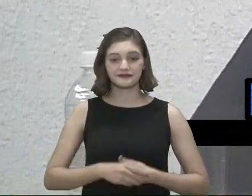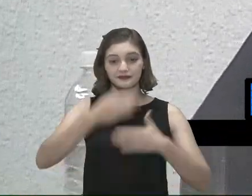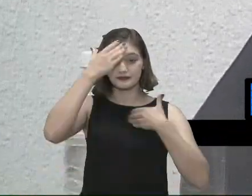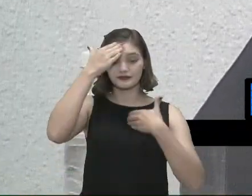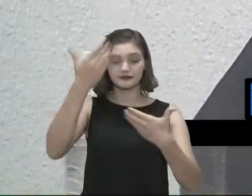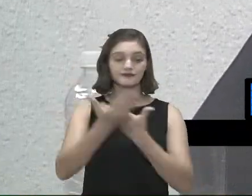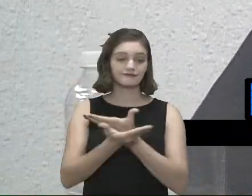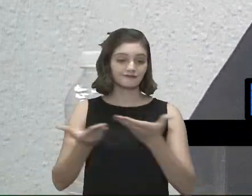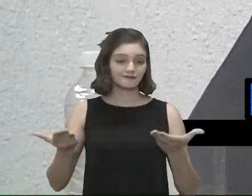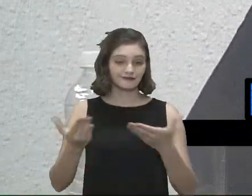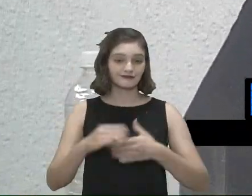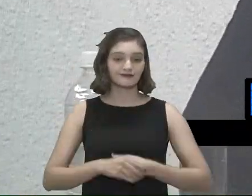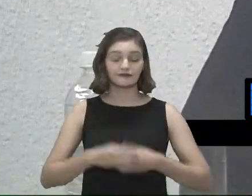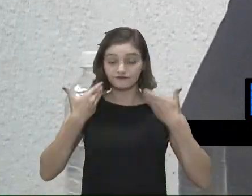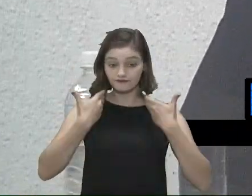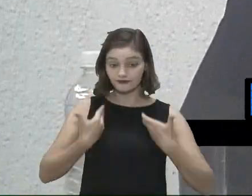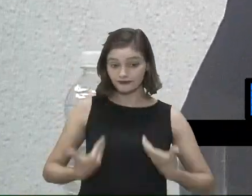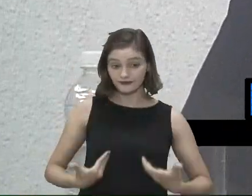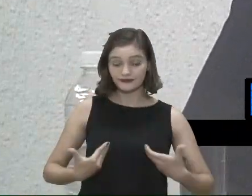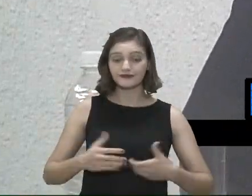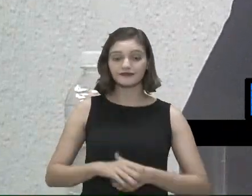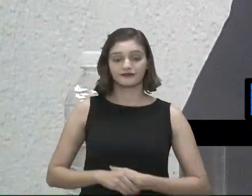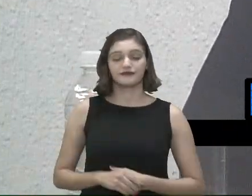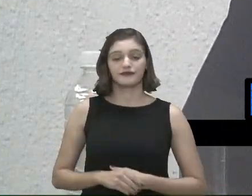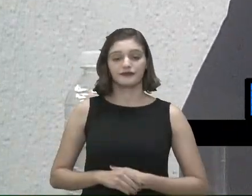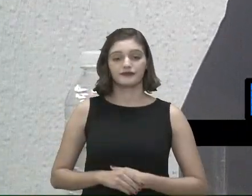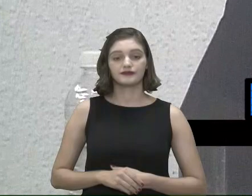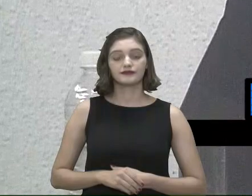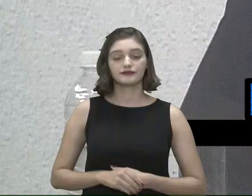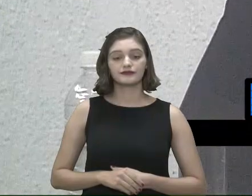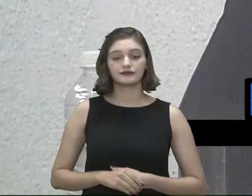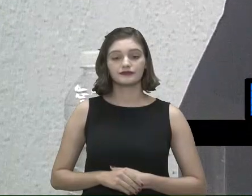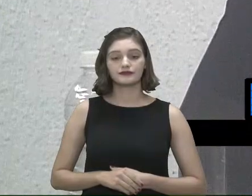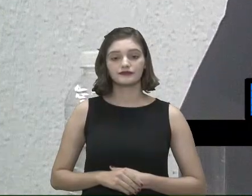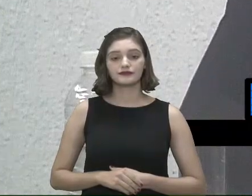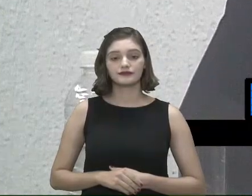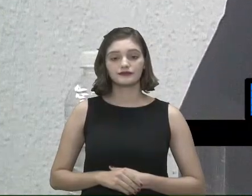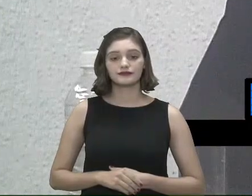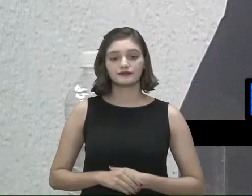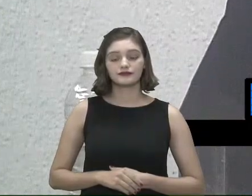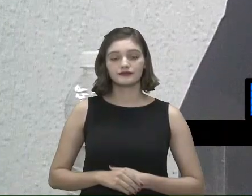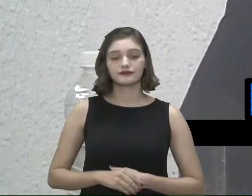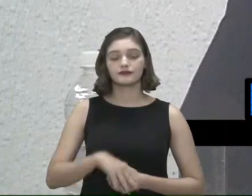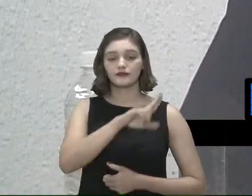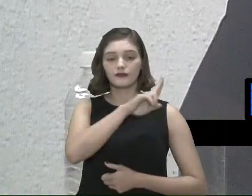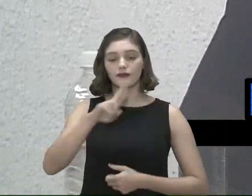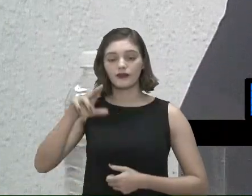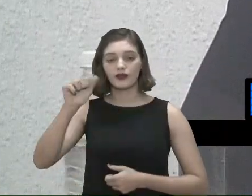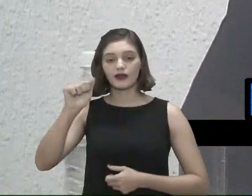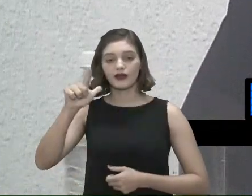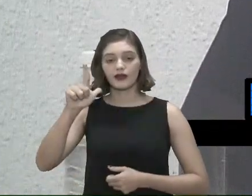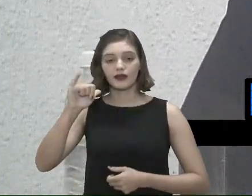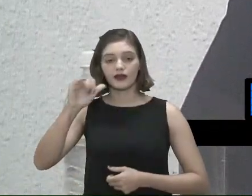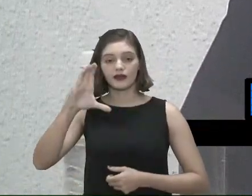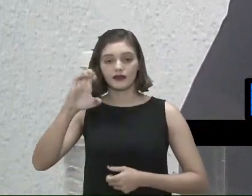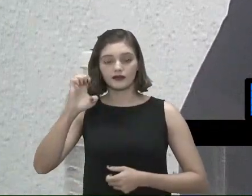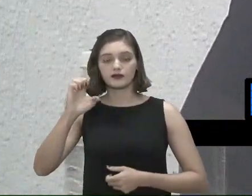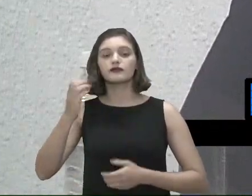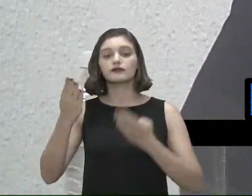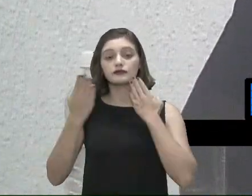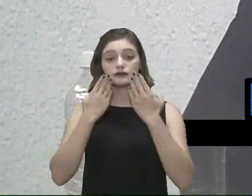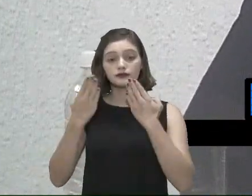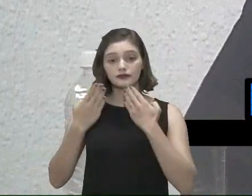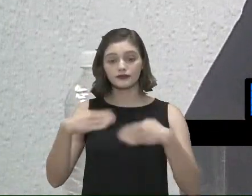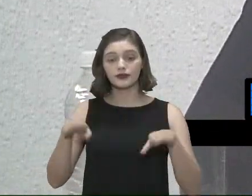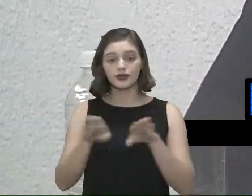agradecer por estar aqui, por dar esse espaço. Eu sou Alice de Biasi, sou psicóloga